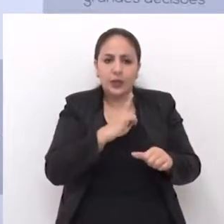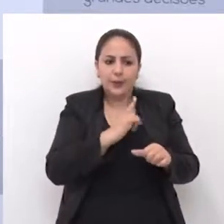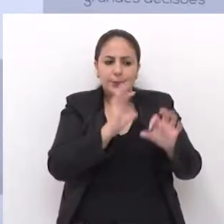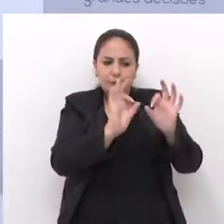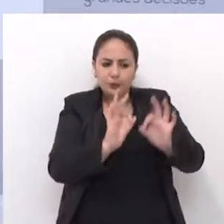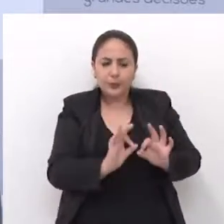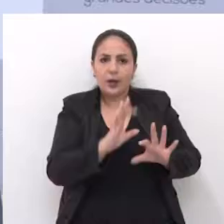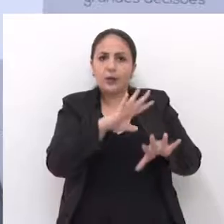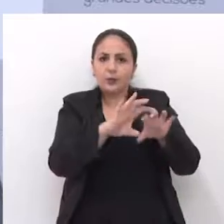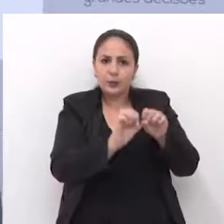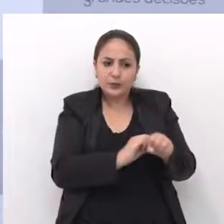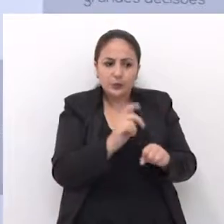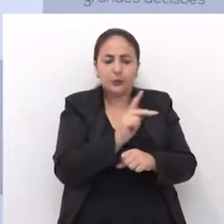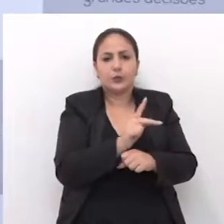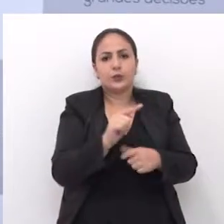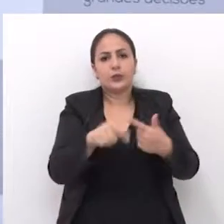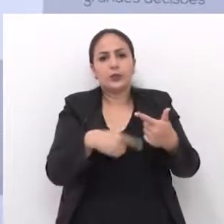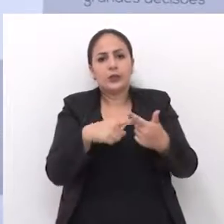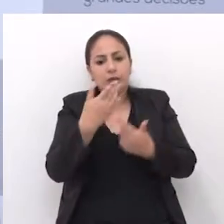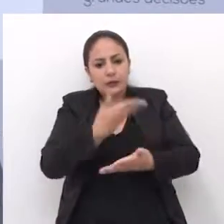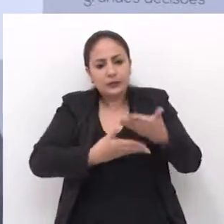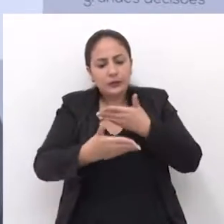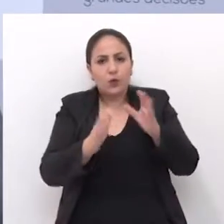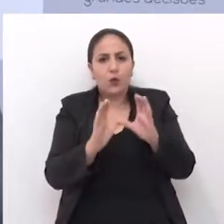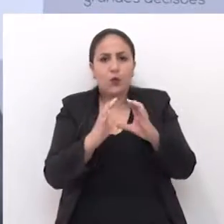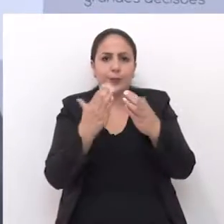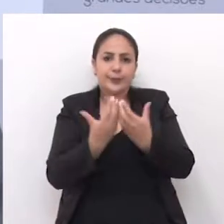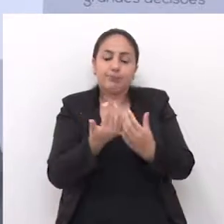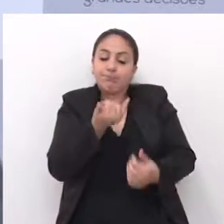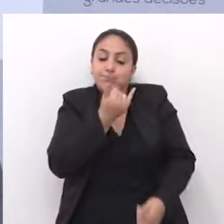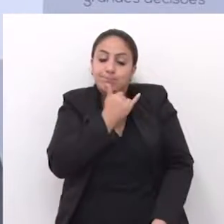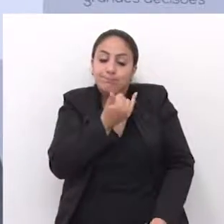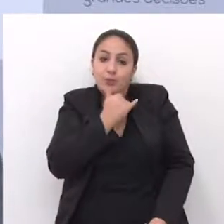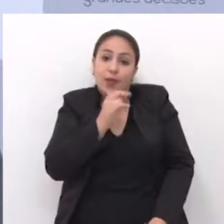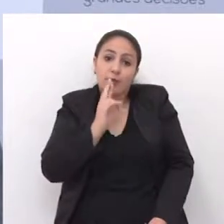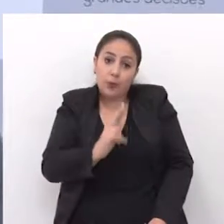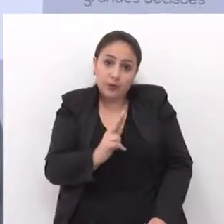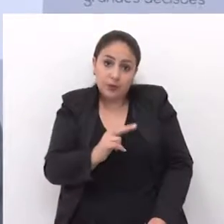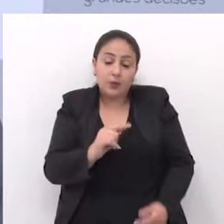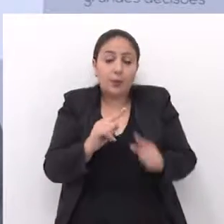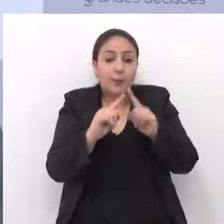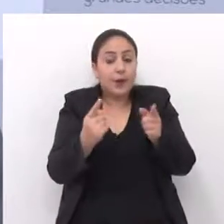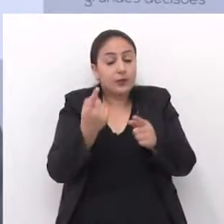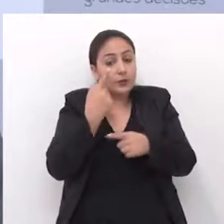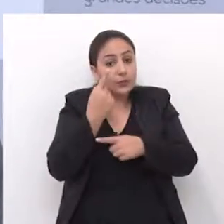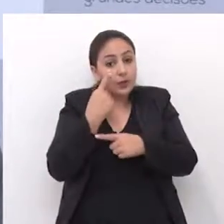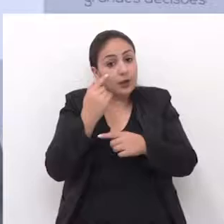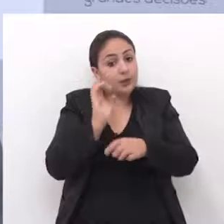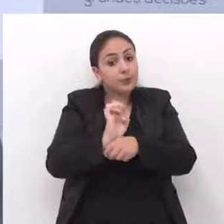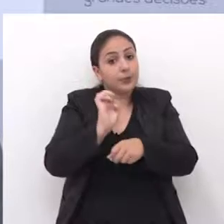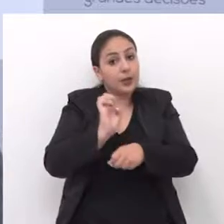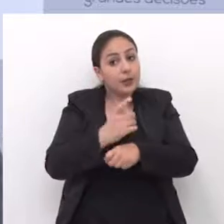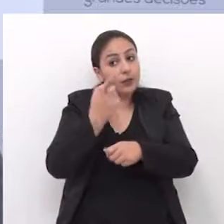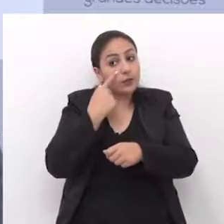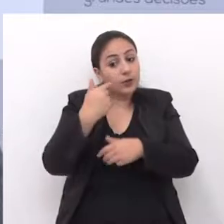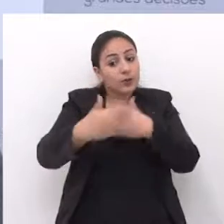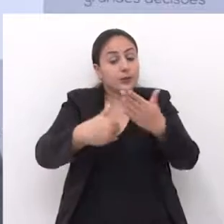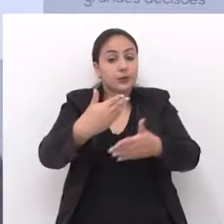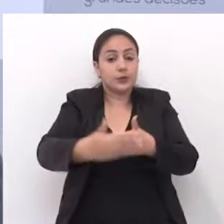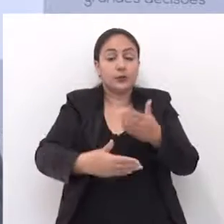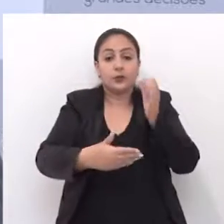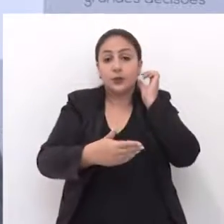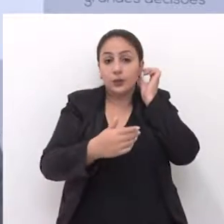têm ação de formação dos professores, ação de interação com a comunidade. Eu lamento o resultado. Daqui para frente, agora nós vamos esperar